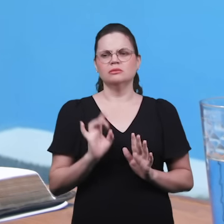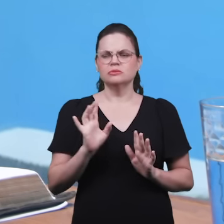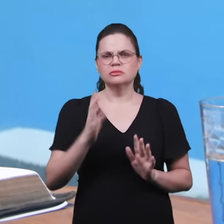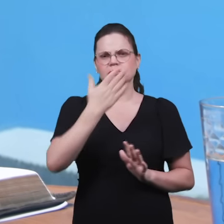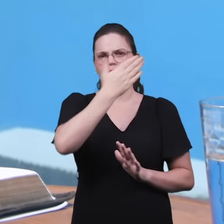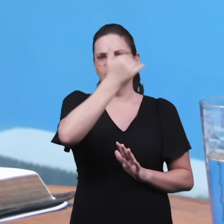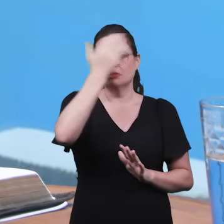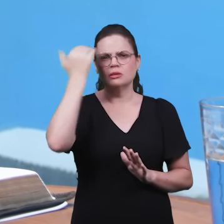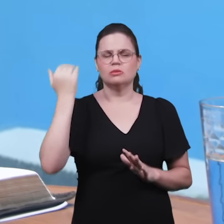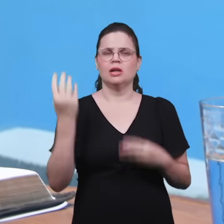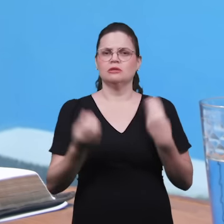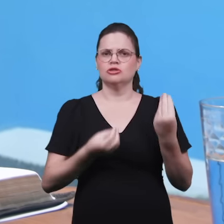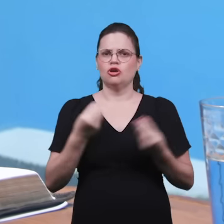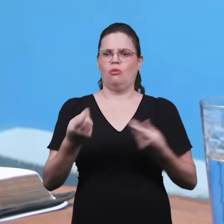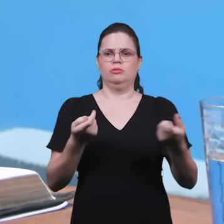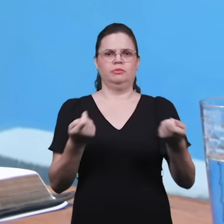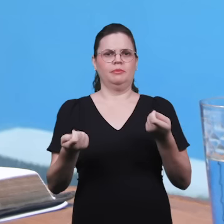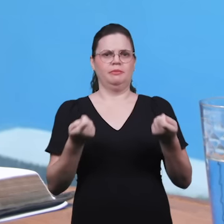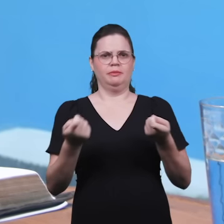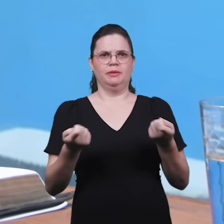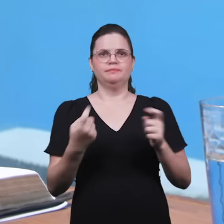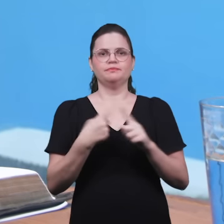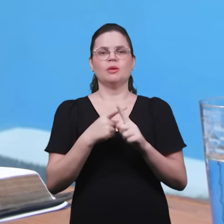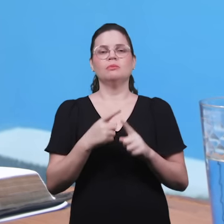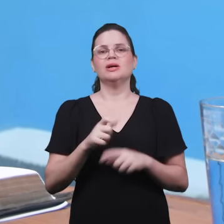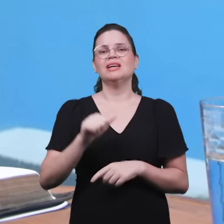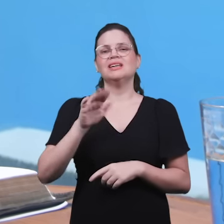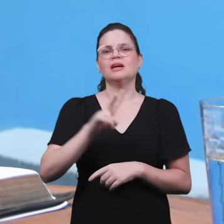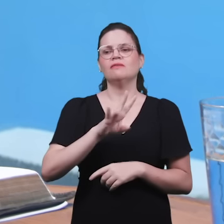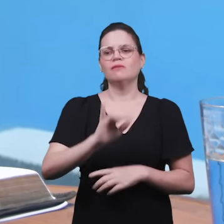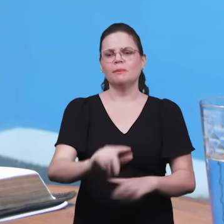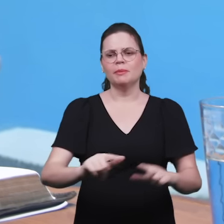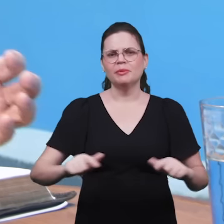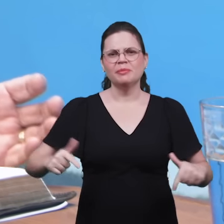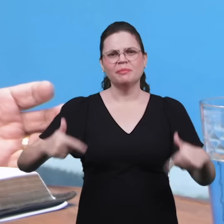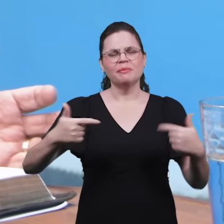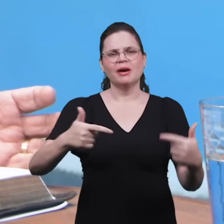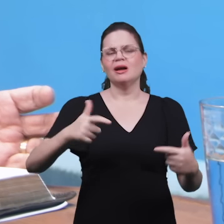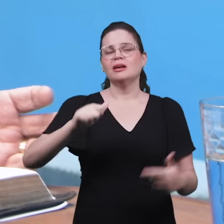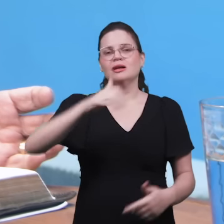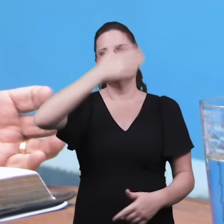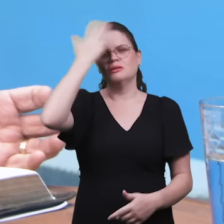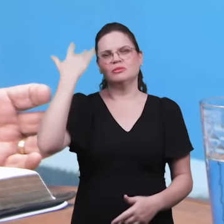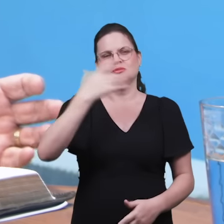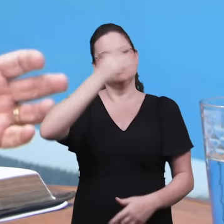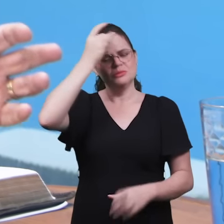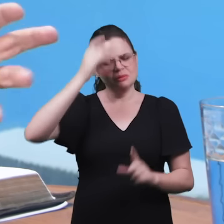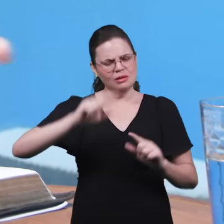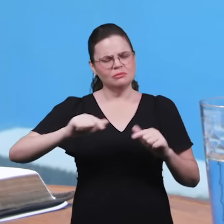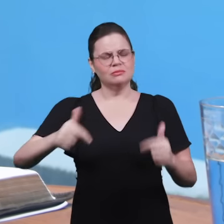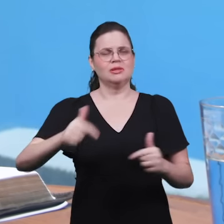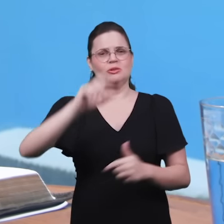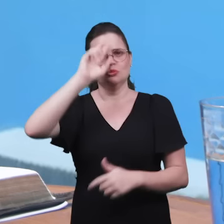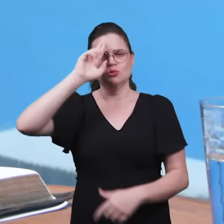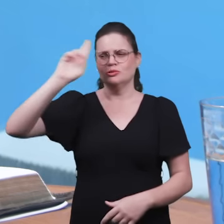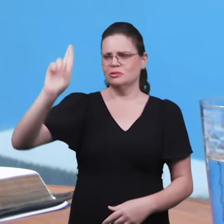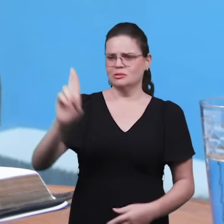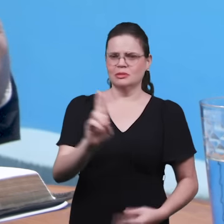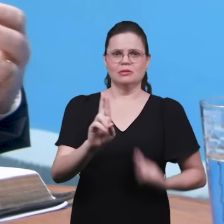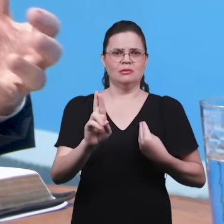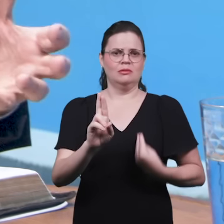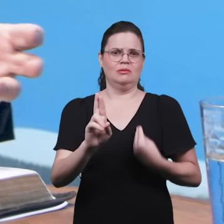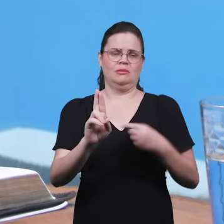ter sabedoria, porque o que vai aparecer é a presença maravilhosa do Senhor. E deixar o Espírito